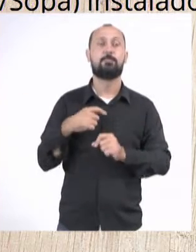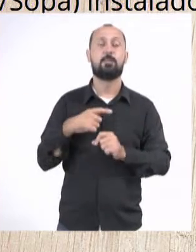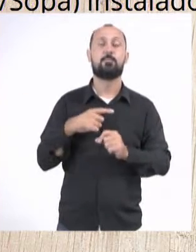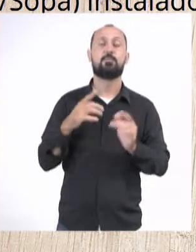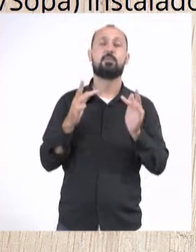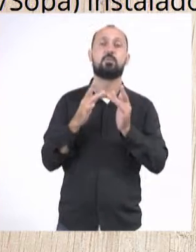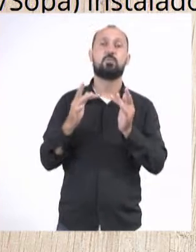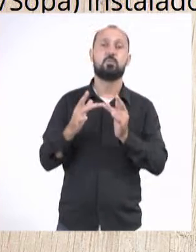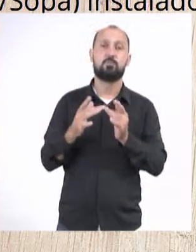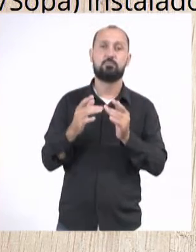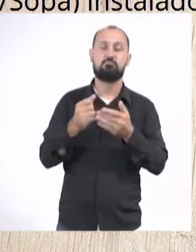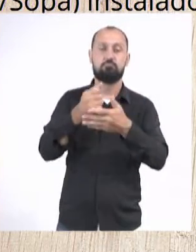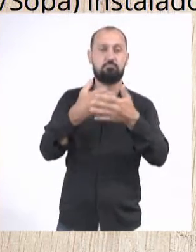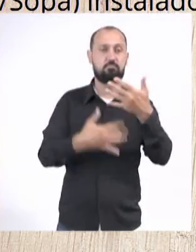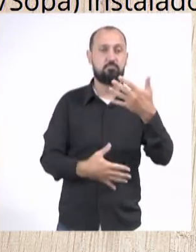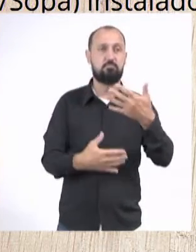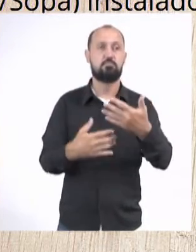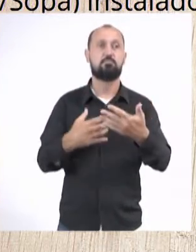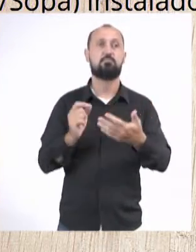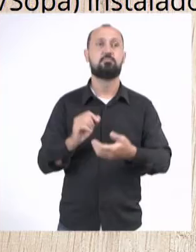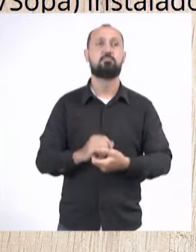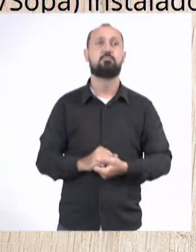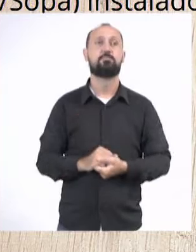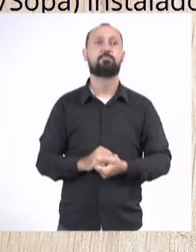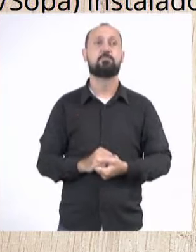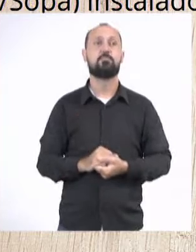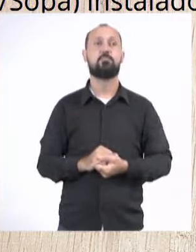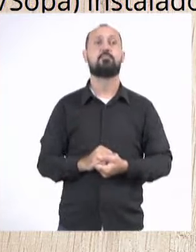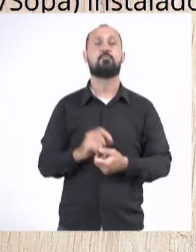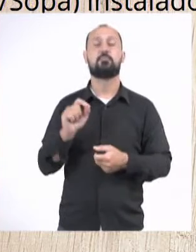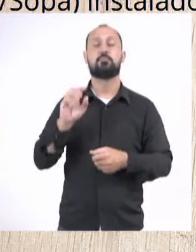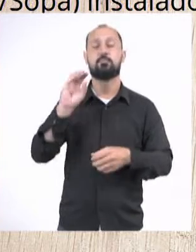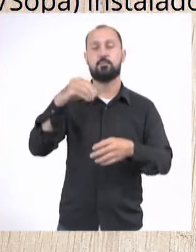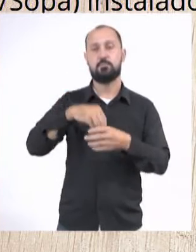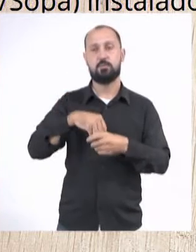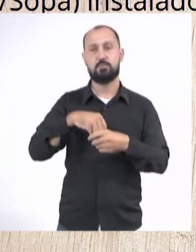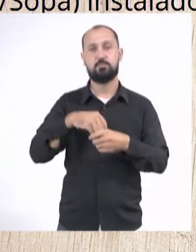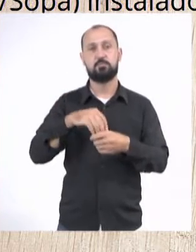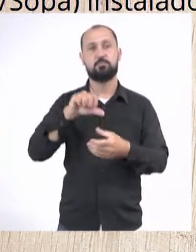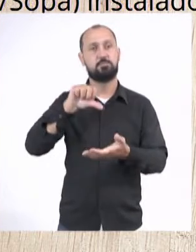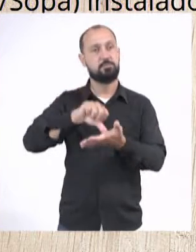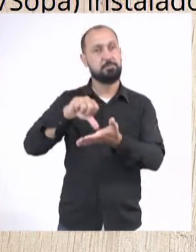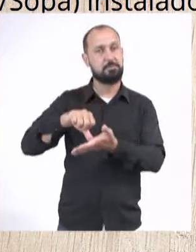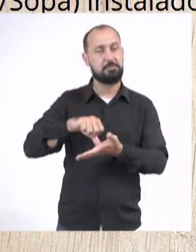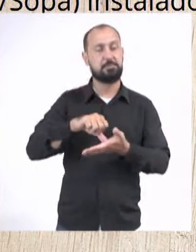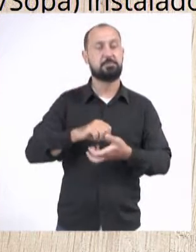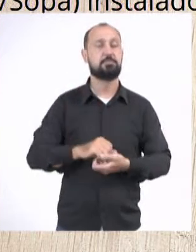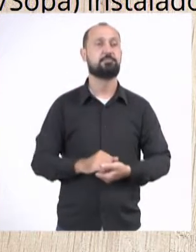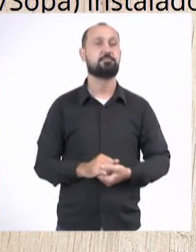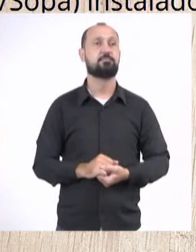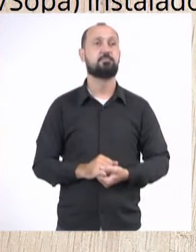terem acesso à lista de isenção e possam comer gratuitamente nas unidades.